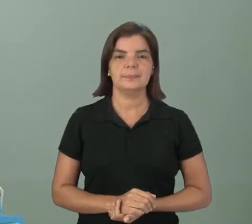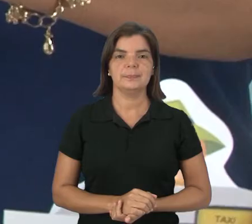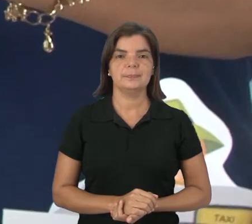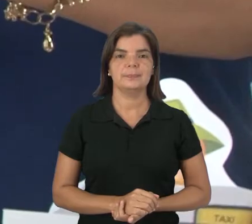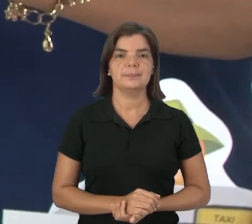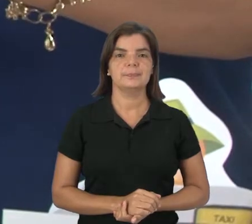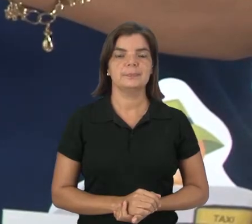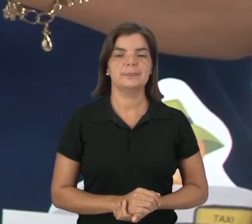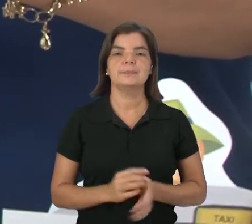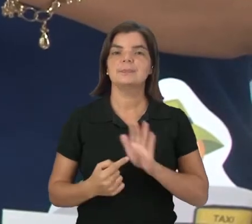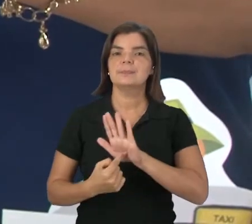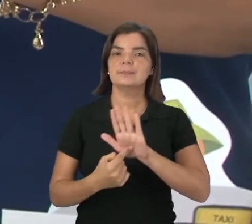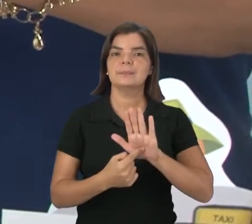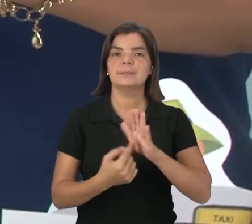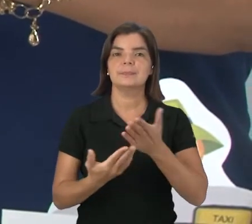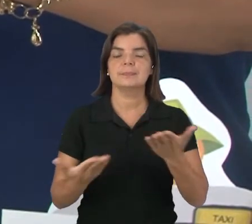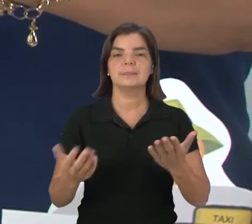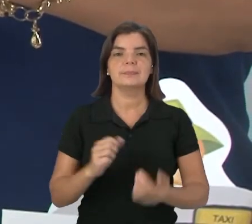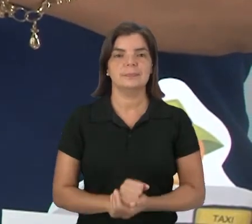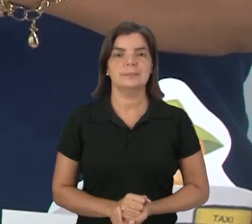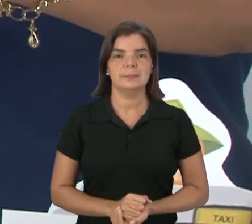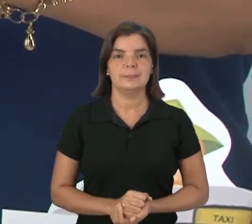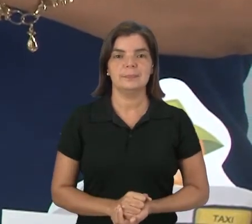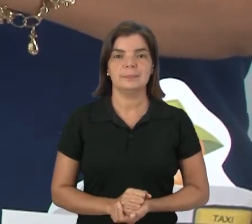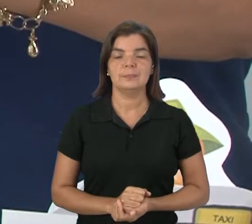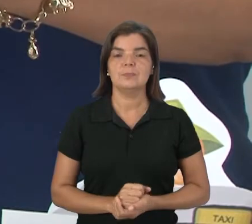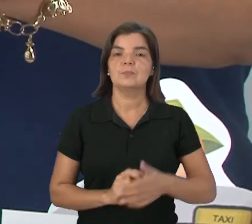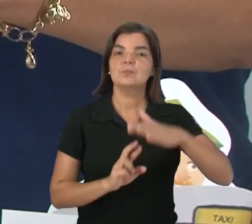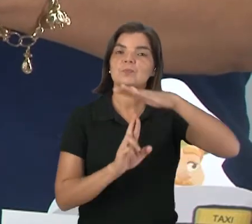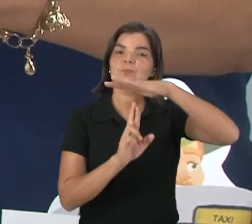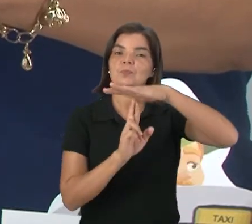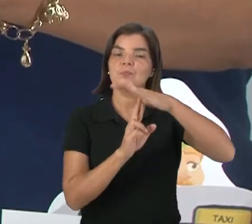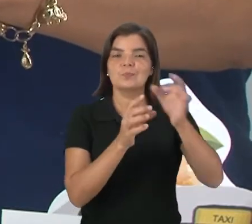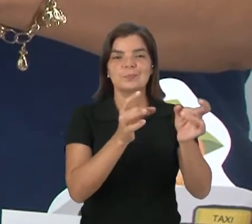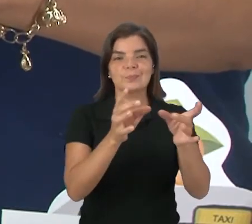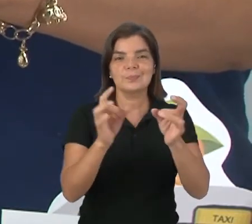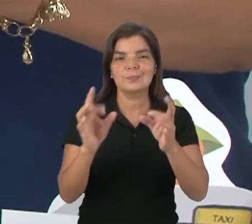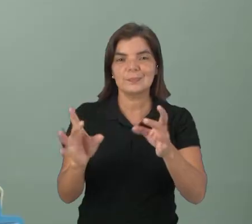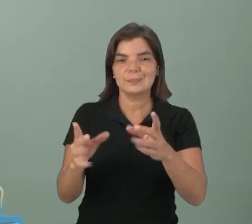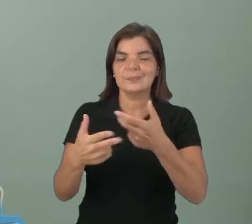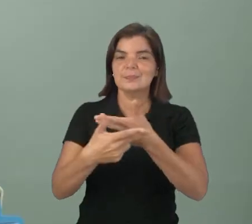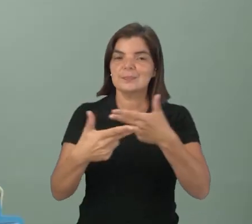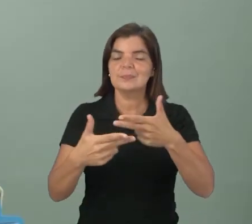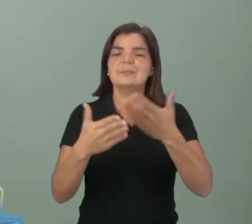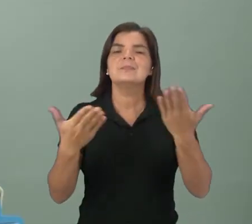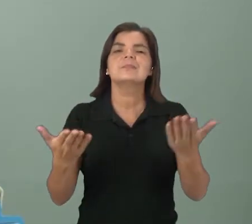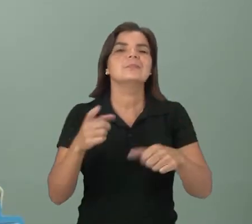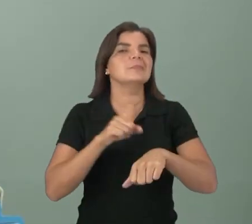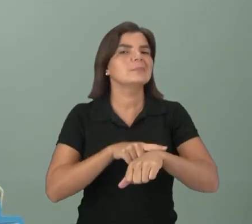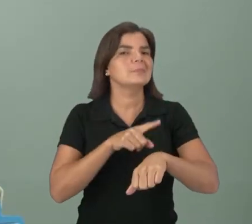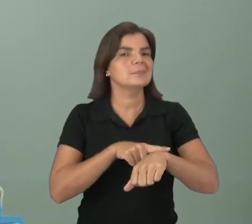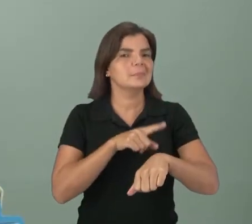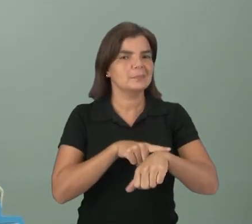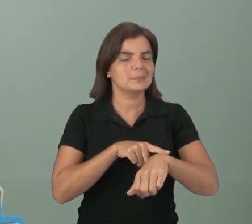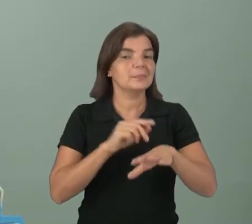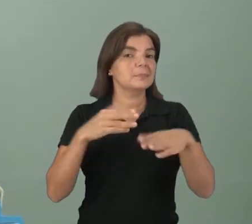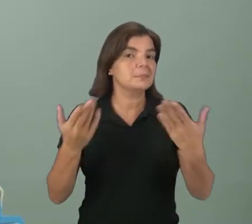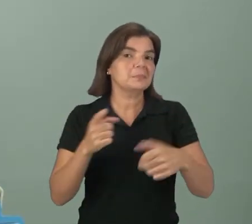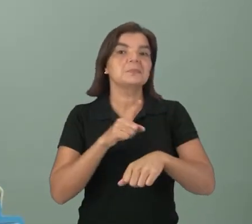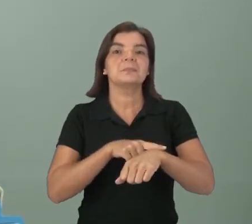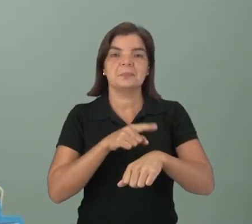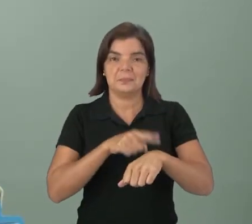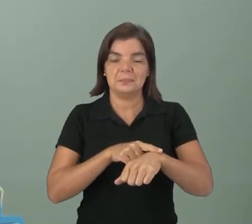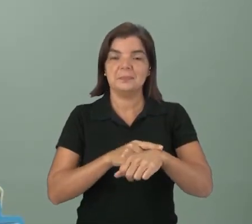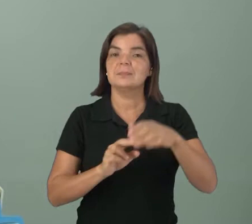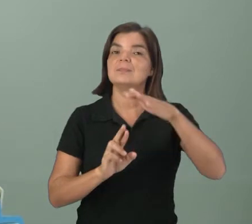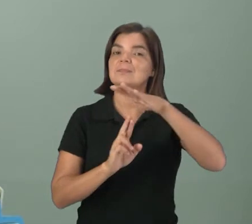Oi e esse aqui e é uma feirinha né Qual o horário mais apropriado né ou seja qual